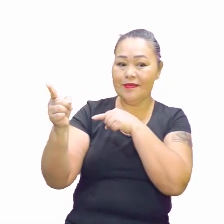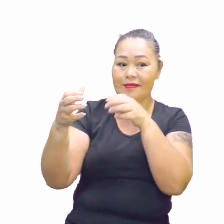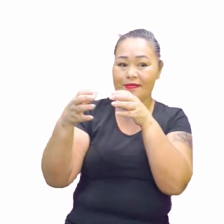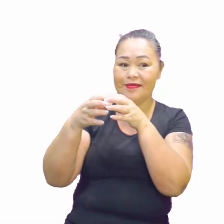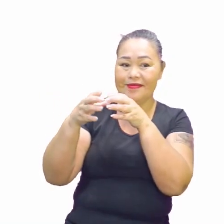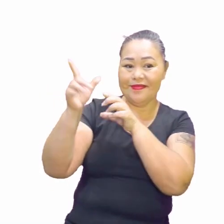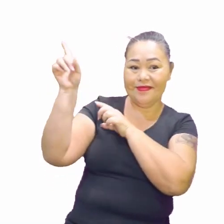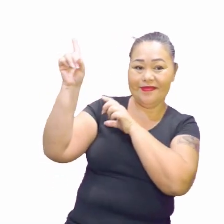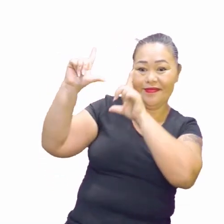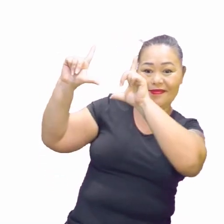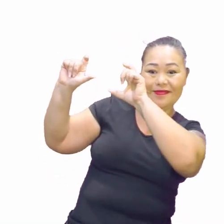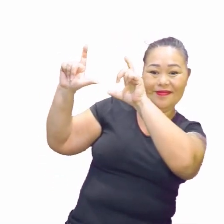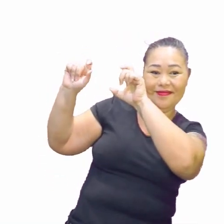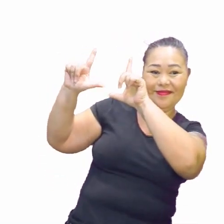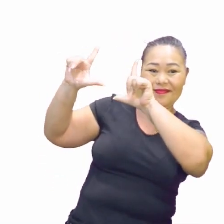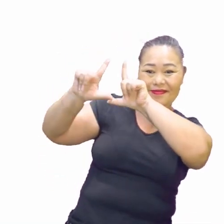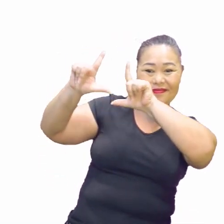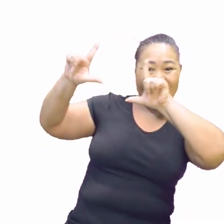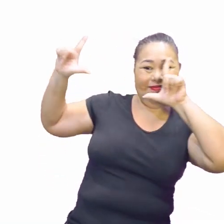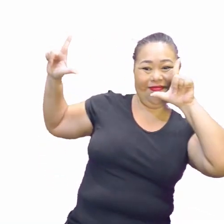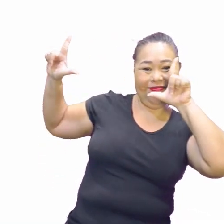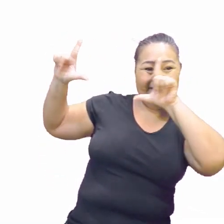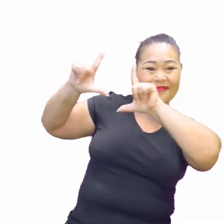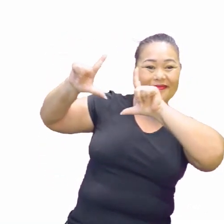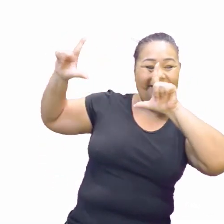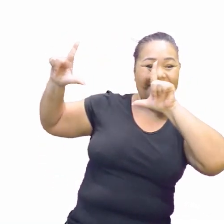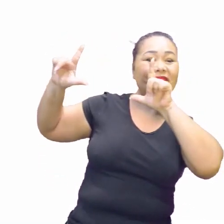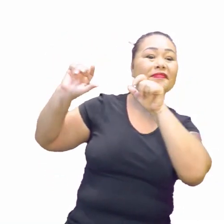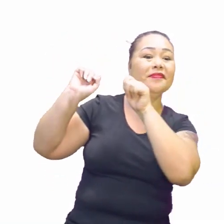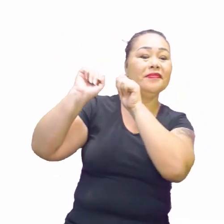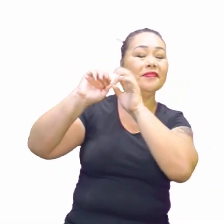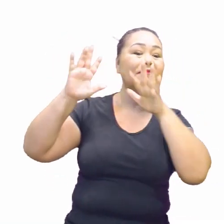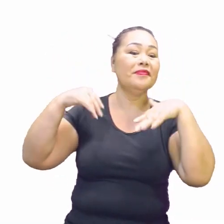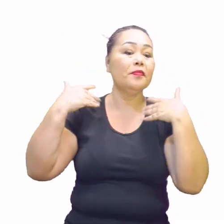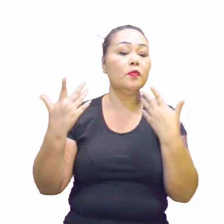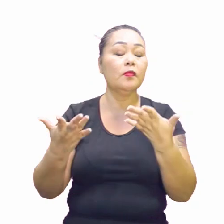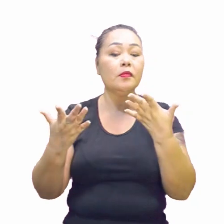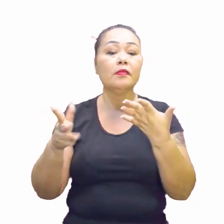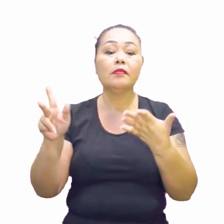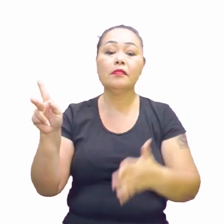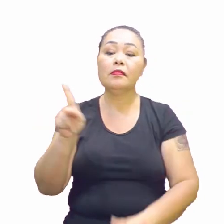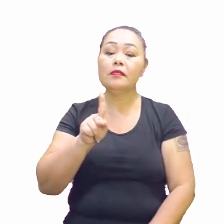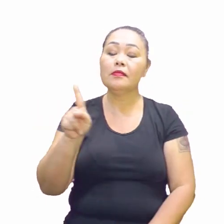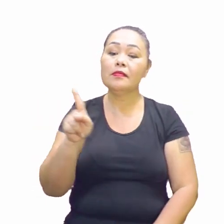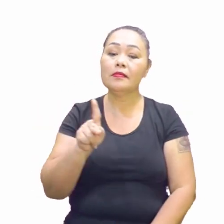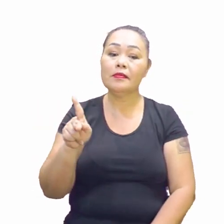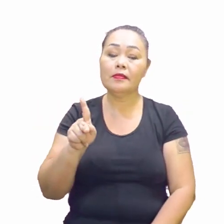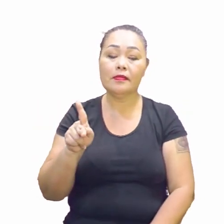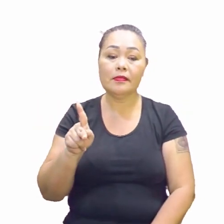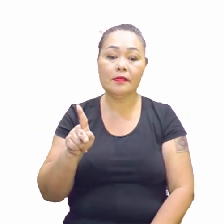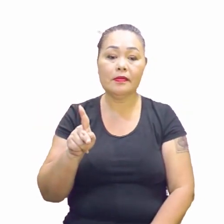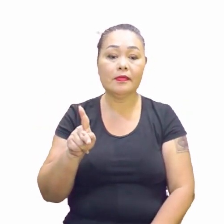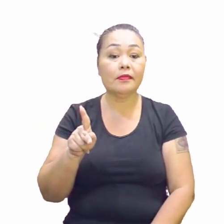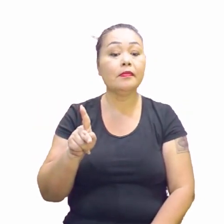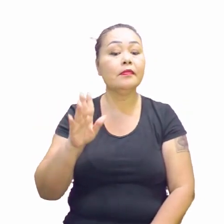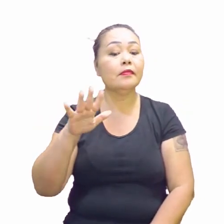olha, lá no cantinho, lá ficou no bem cantinho, bonita. ficou bem bacana. Então, professores